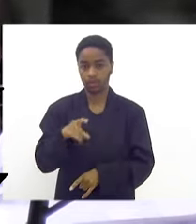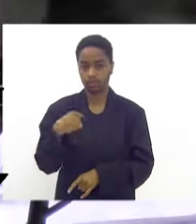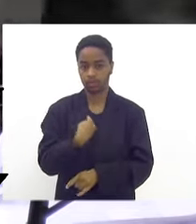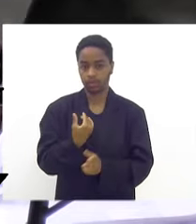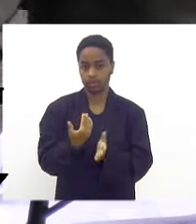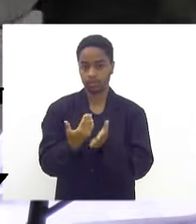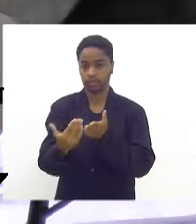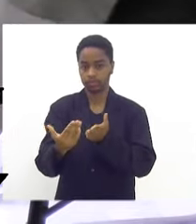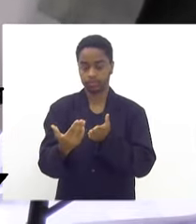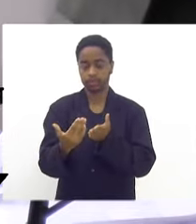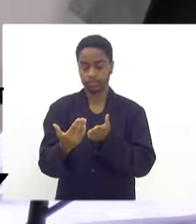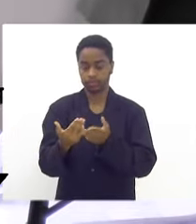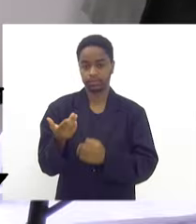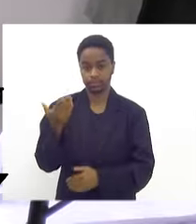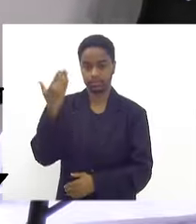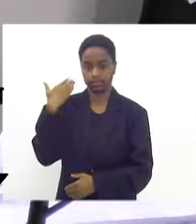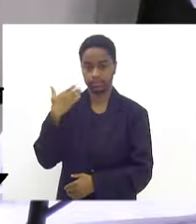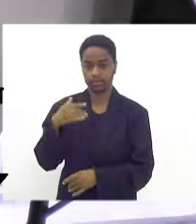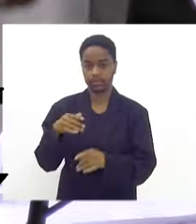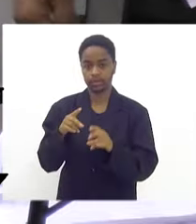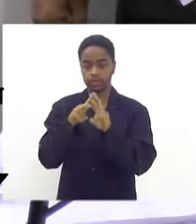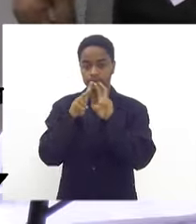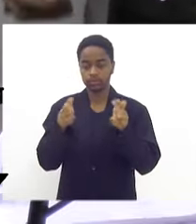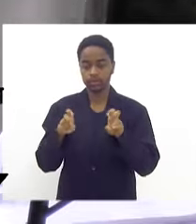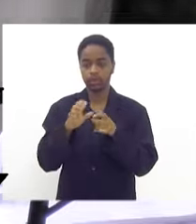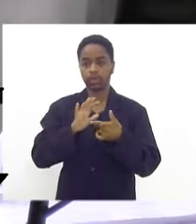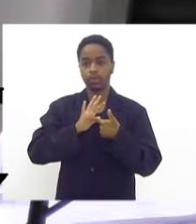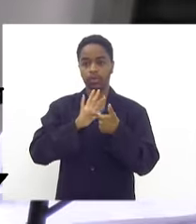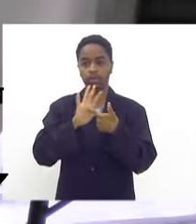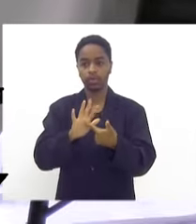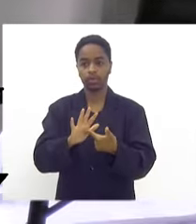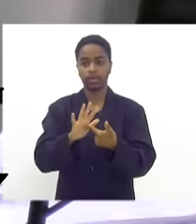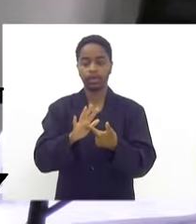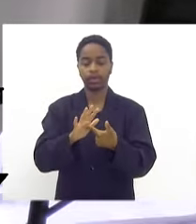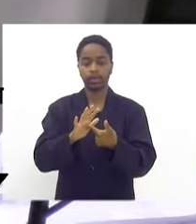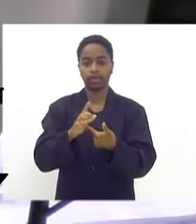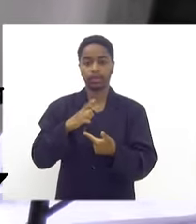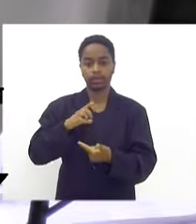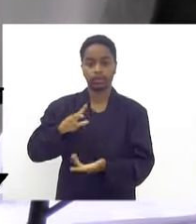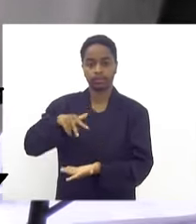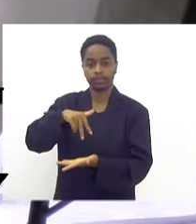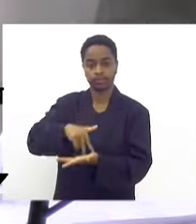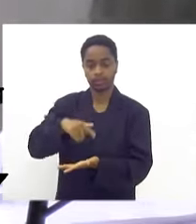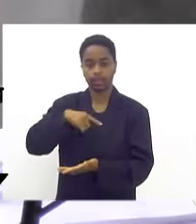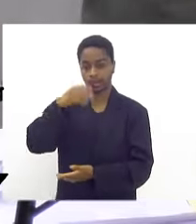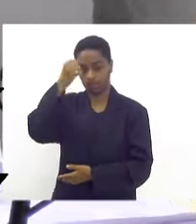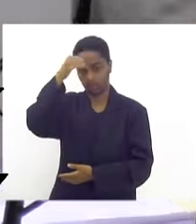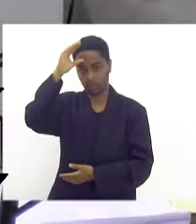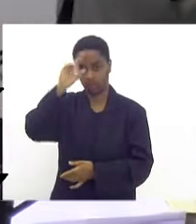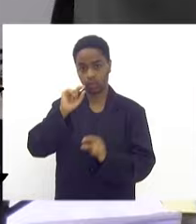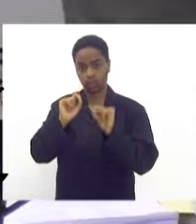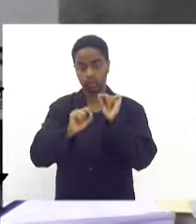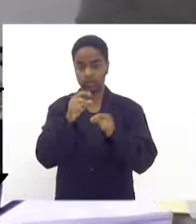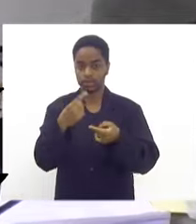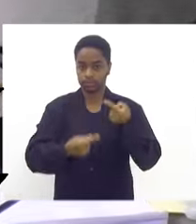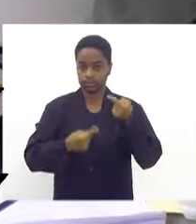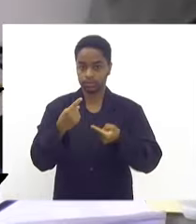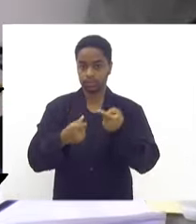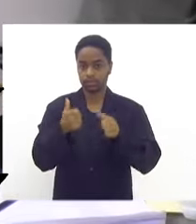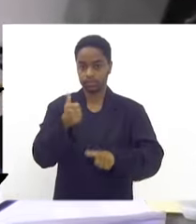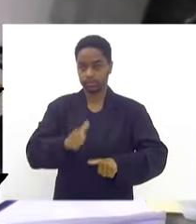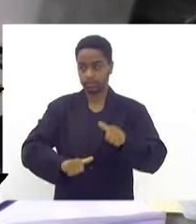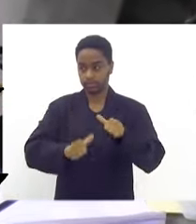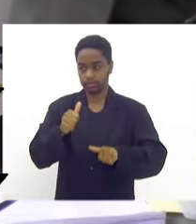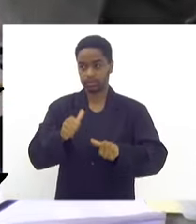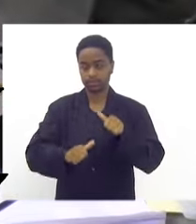atrás porque é uma forma de reforçar para que o depoente esteja aqui possa ter conhecimento do que tá sendo discutido analisado para